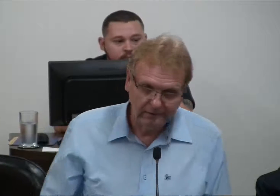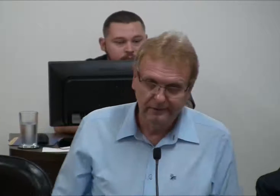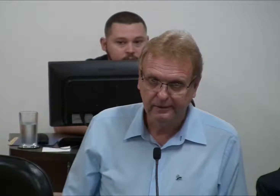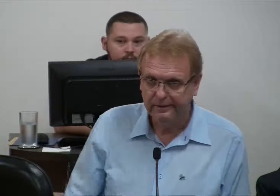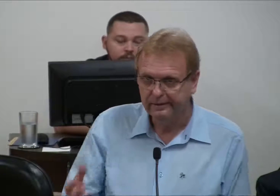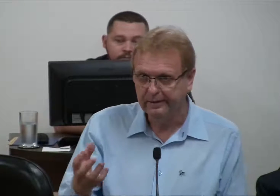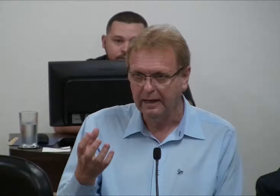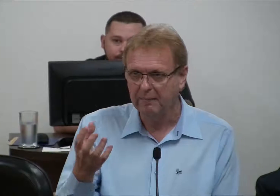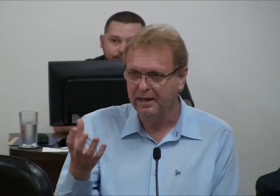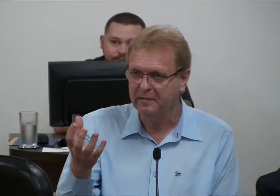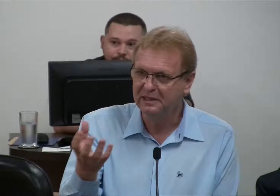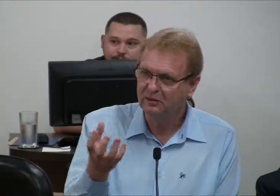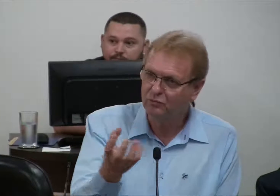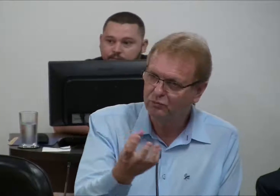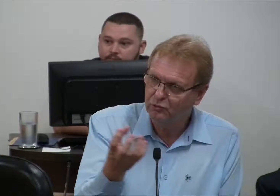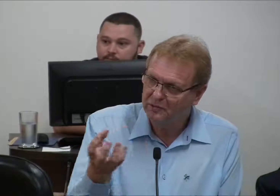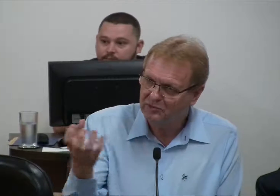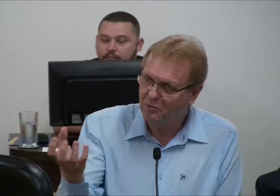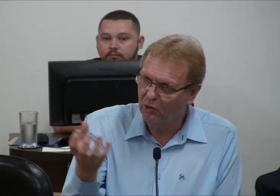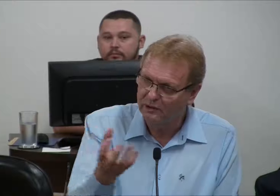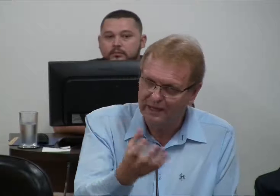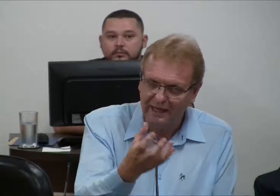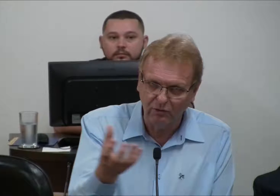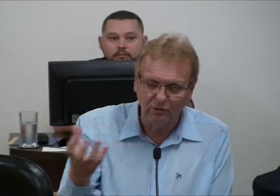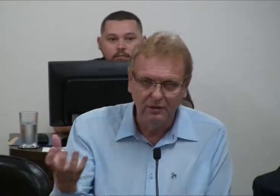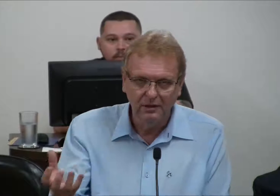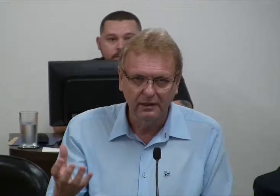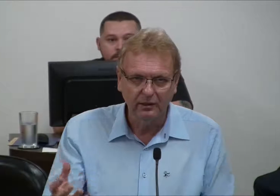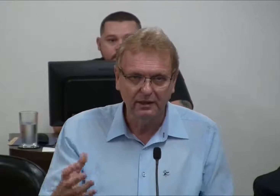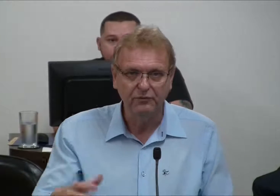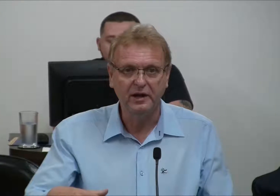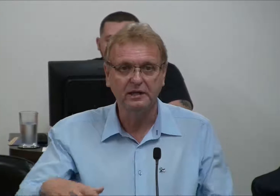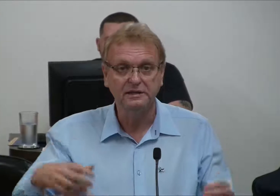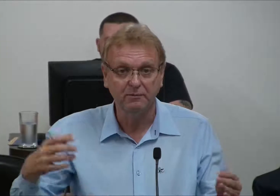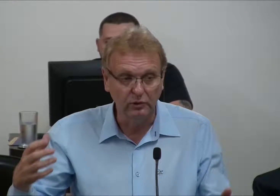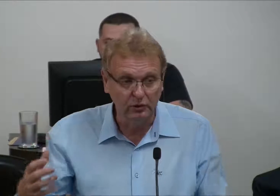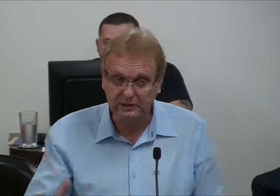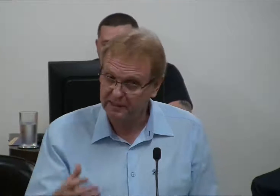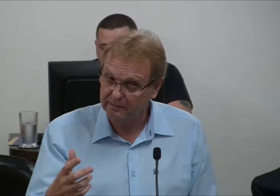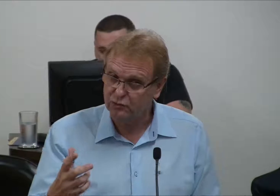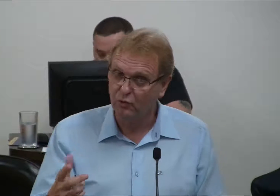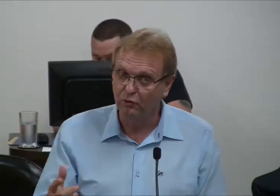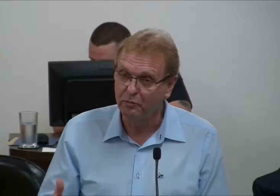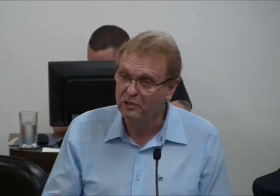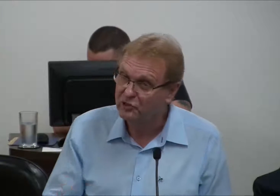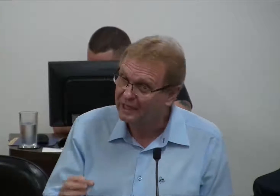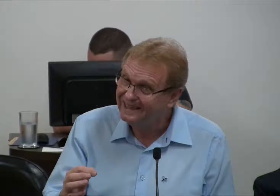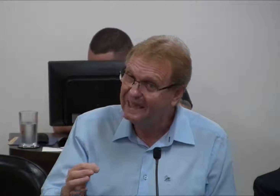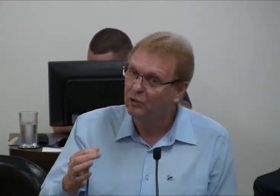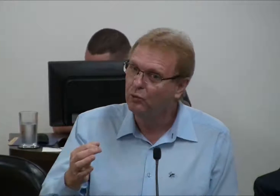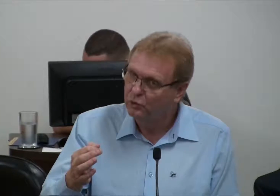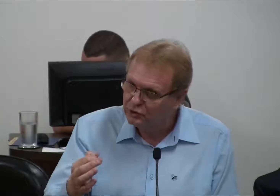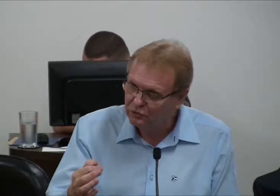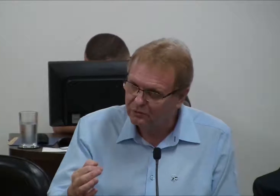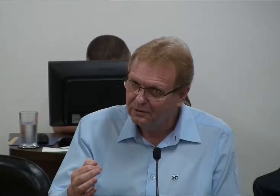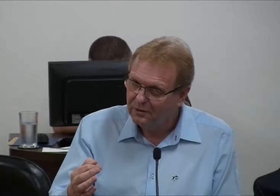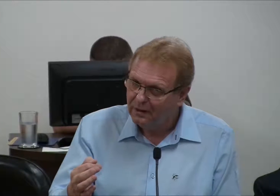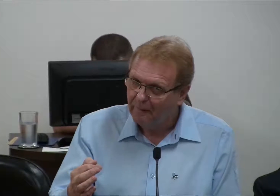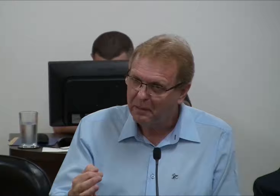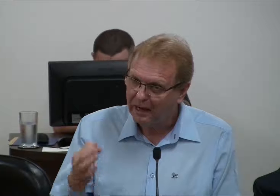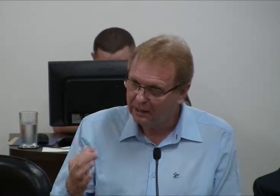falou, que aparentemente são do mesmo modelo, então a diferença é muito. Nós também temos condomínios aqui de